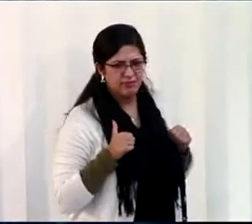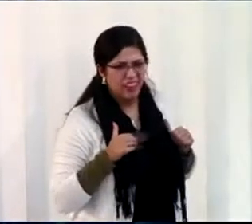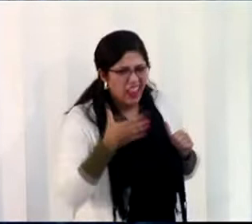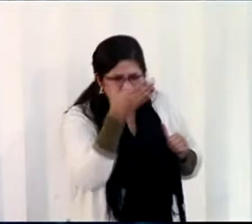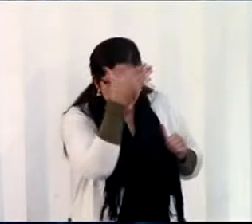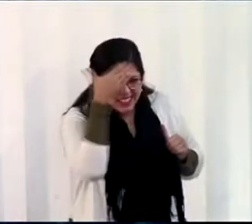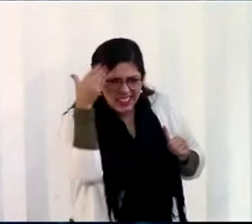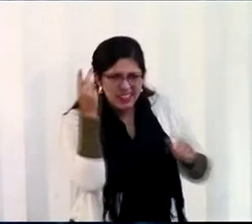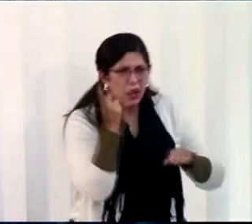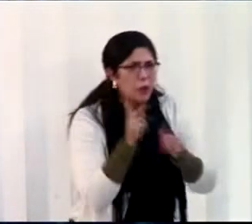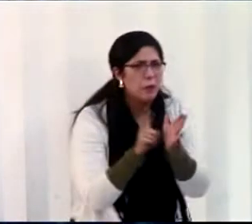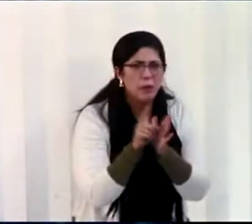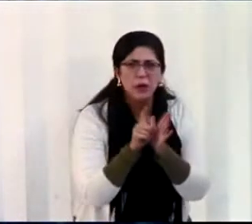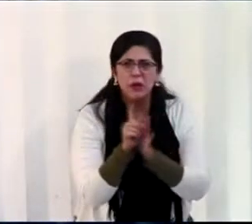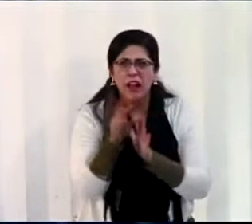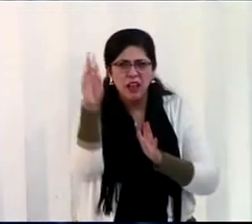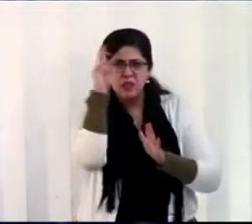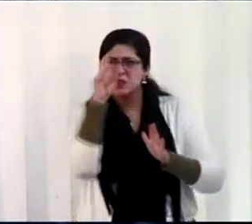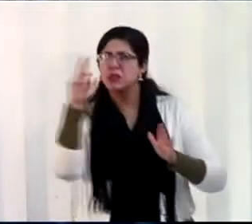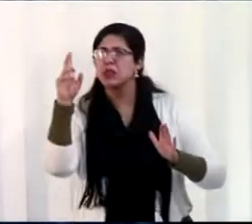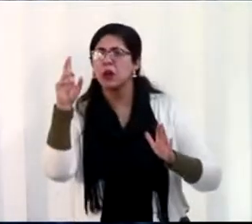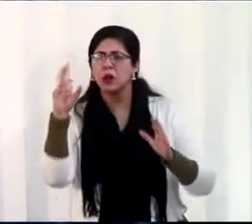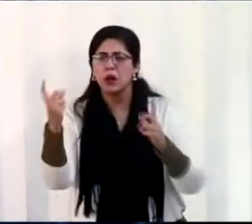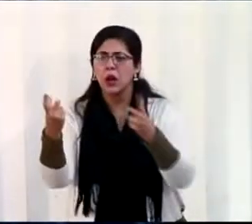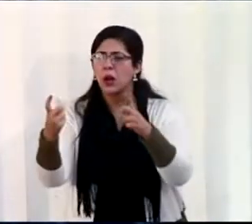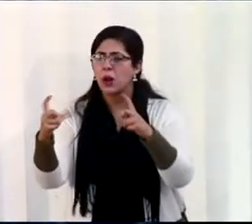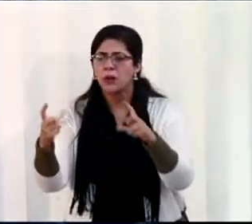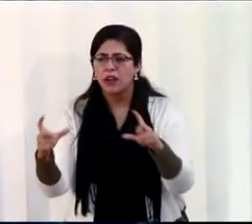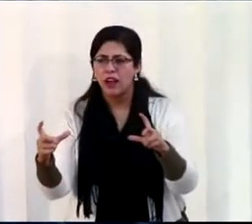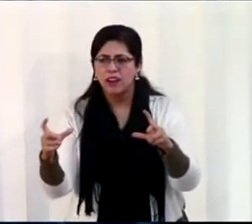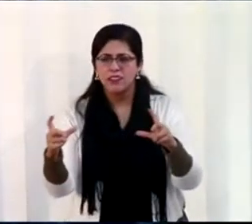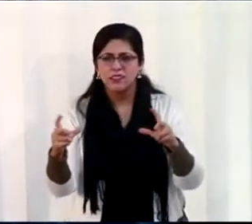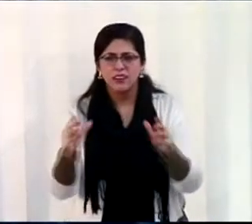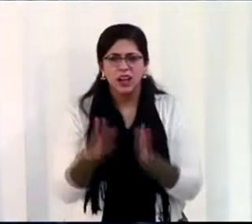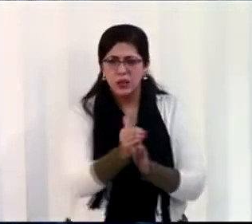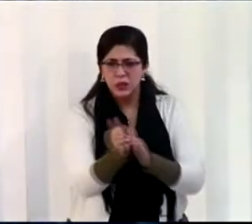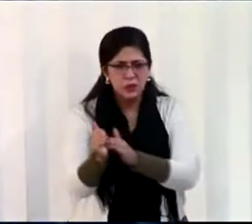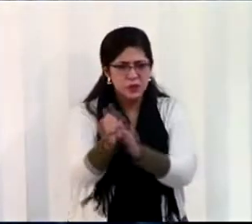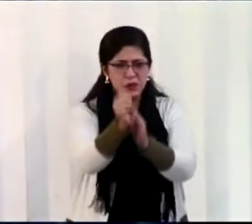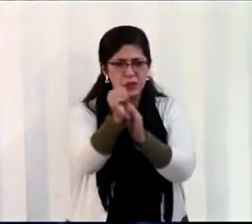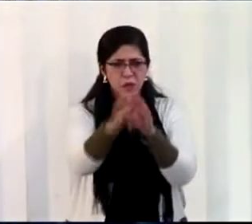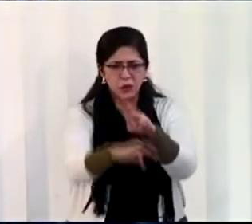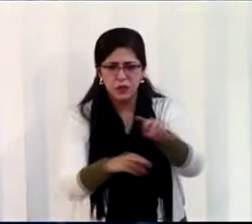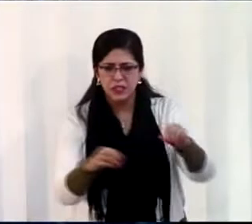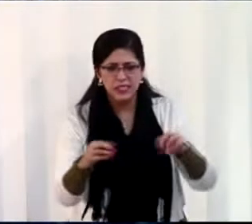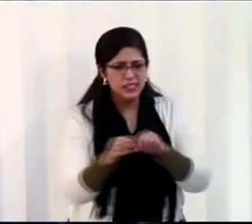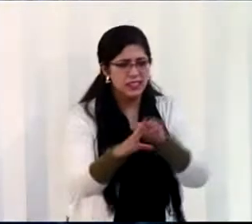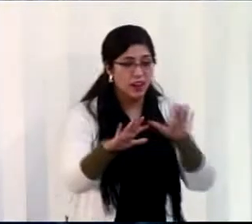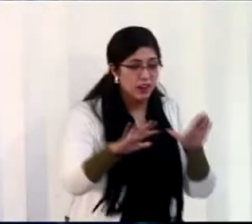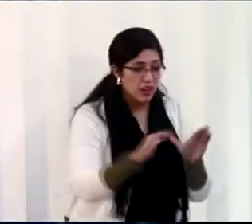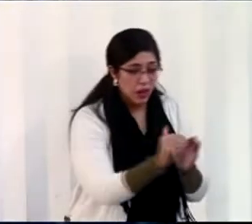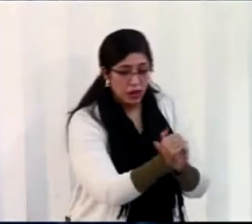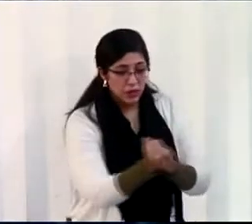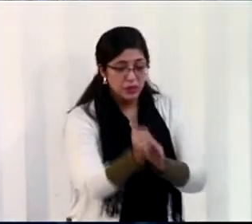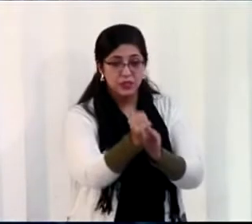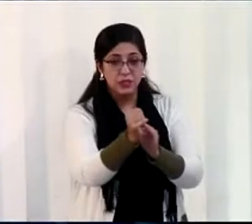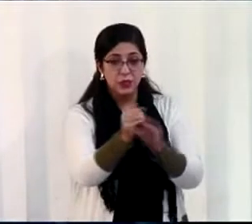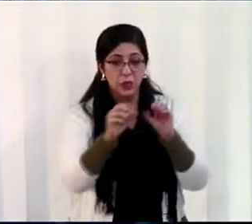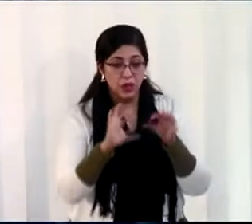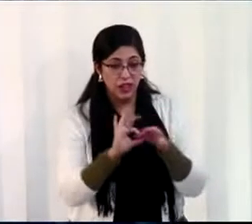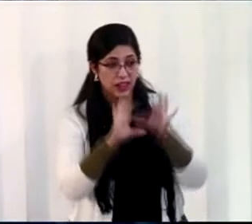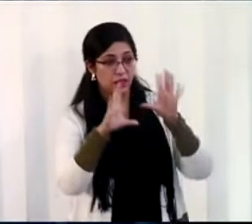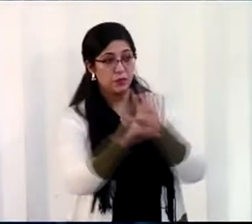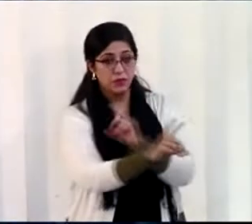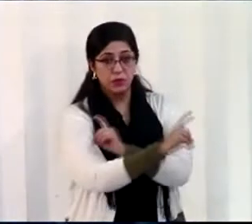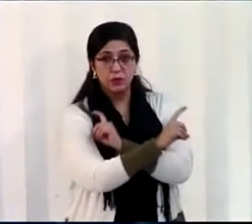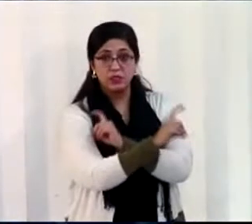que nos fez subir da terra do Egito, que nos guiou através do deserto, por uma terra de ermos e de covas, por uma terra